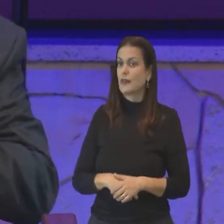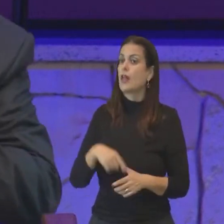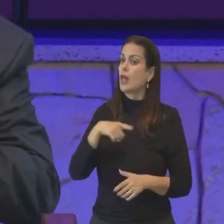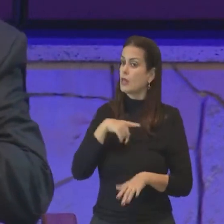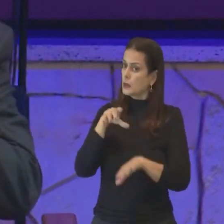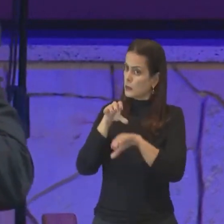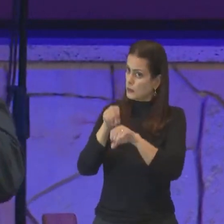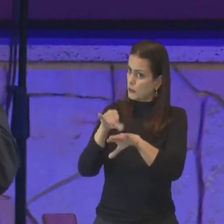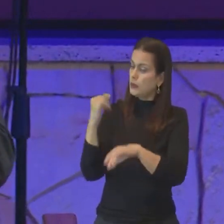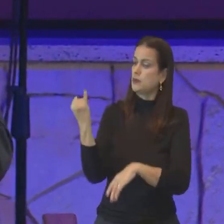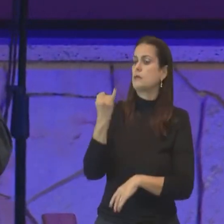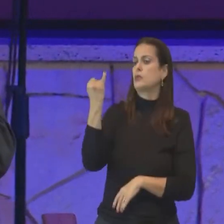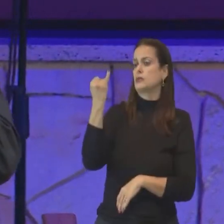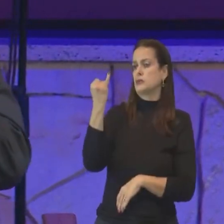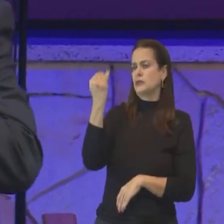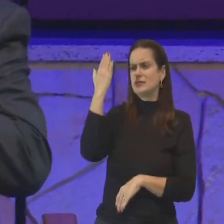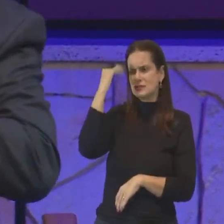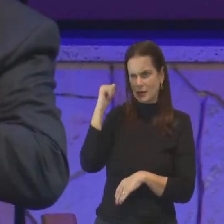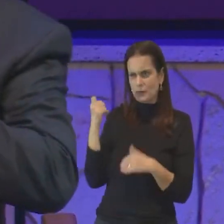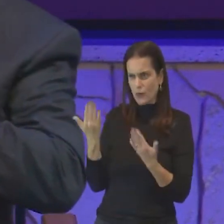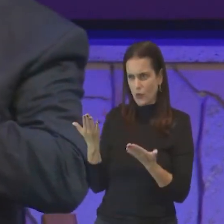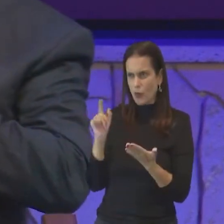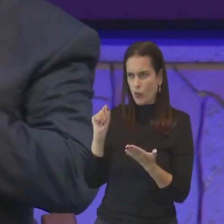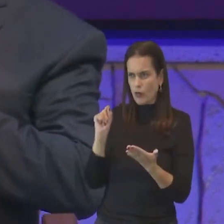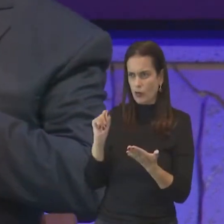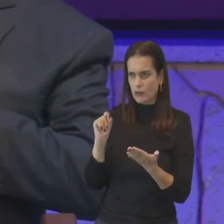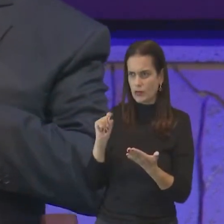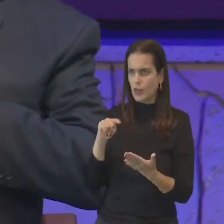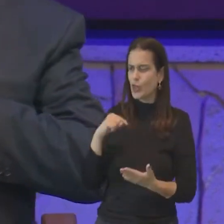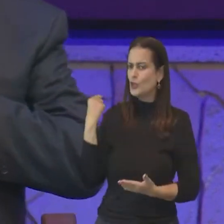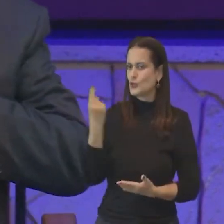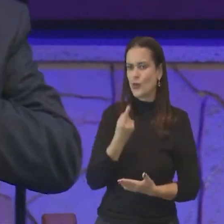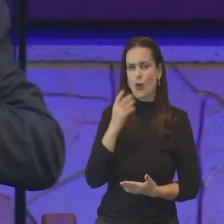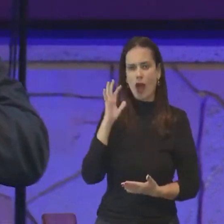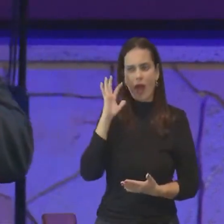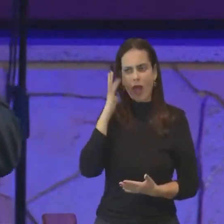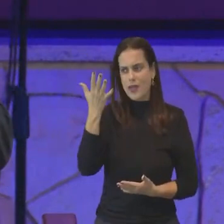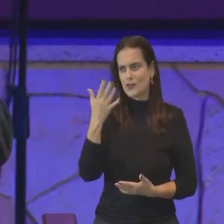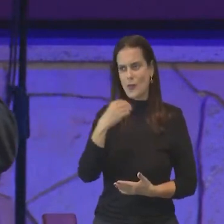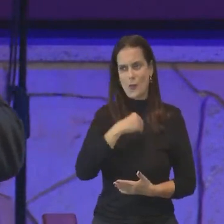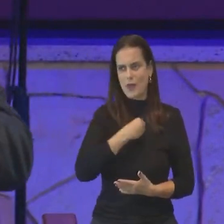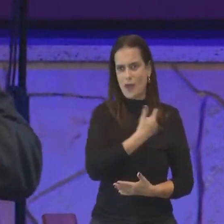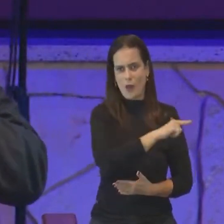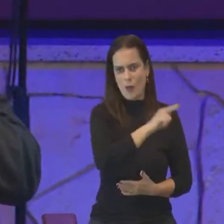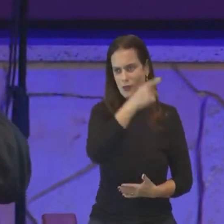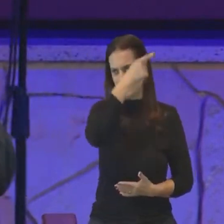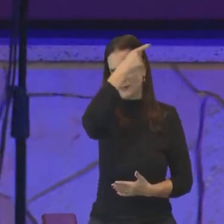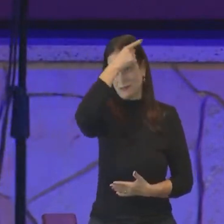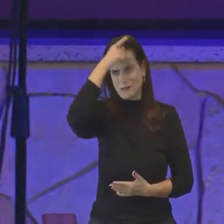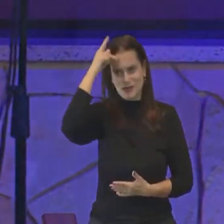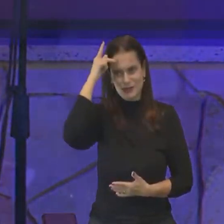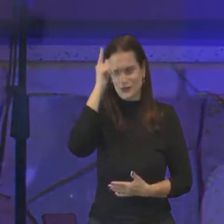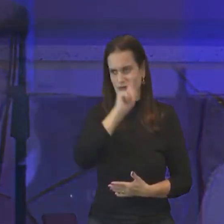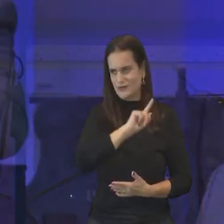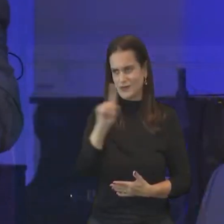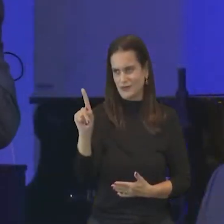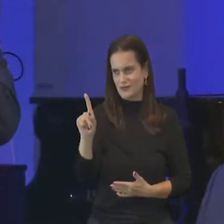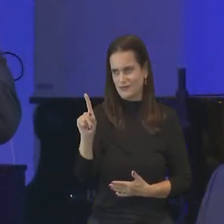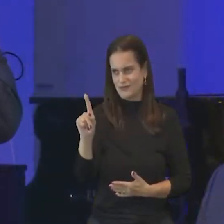sabe qual é? Que nós não resolveremos os pecados dos outros